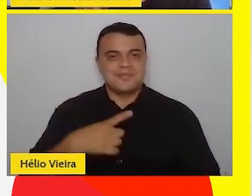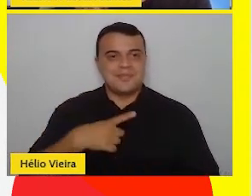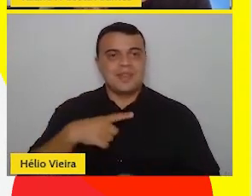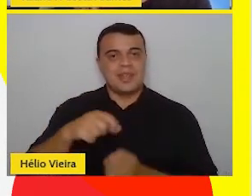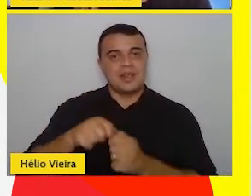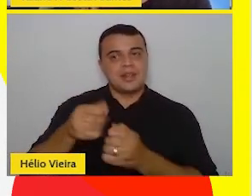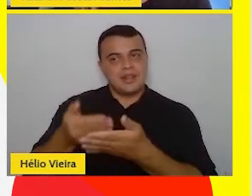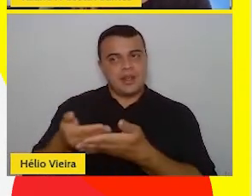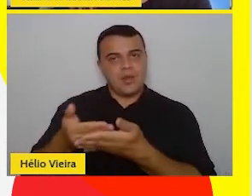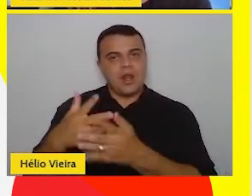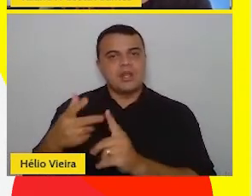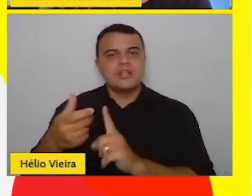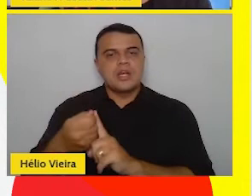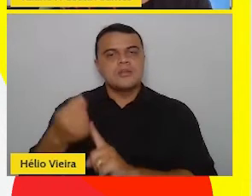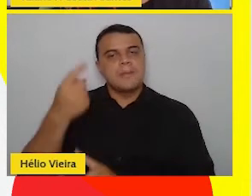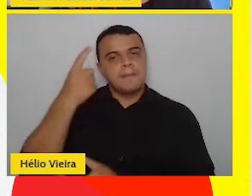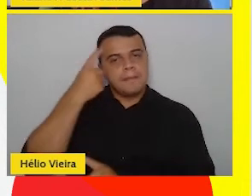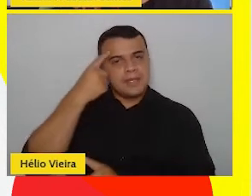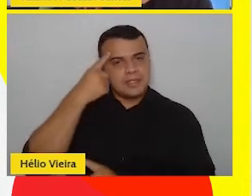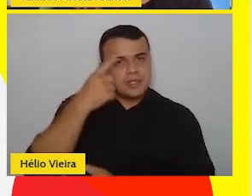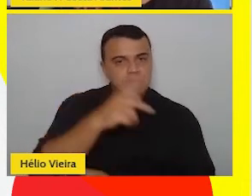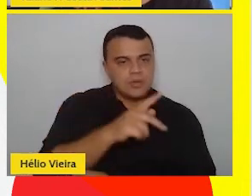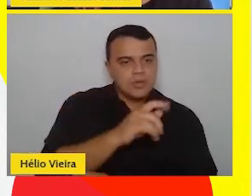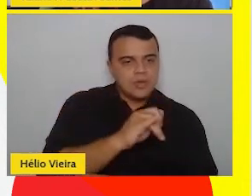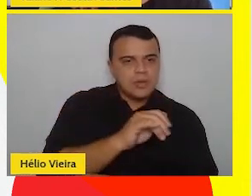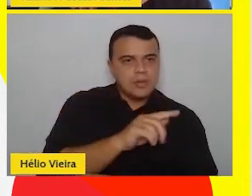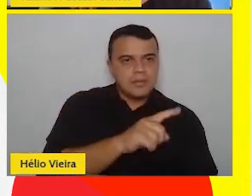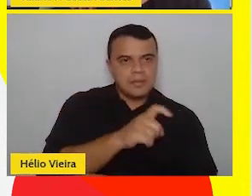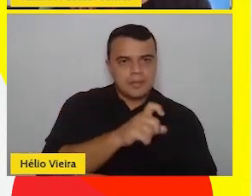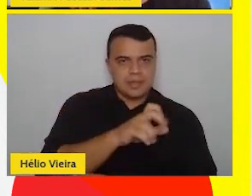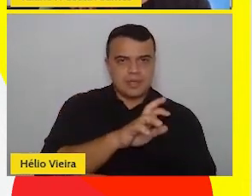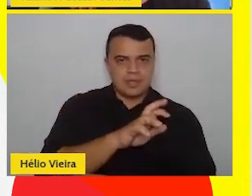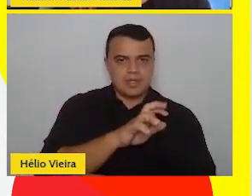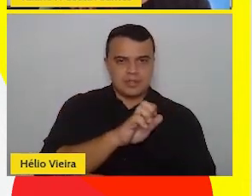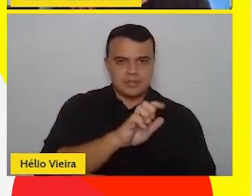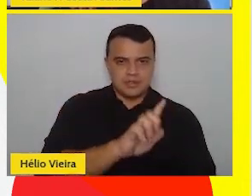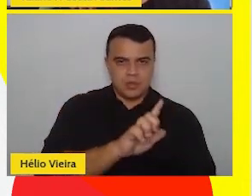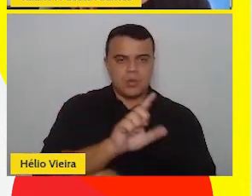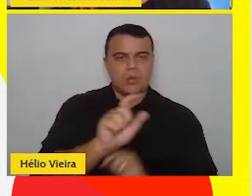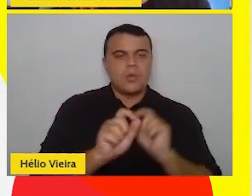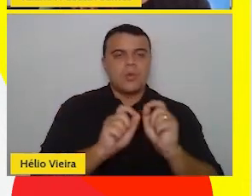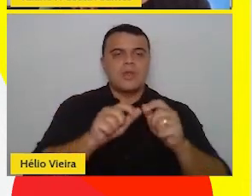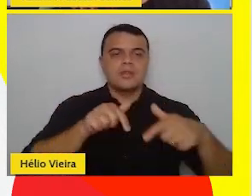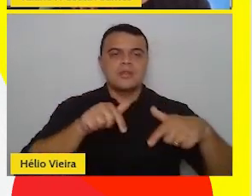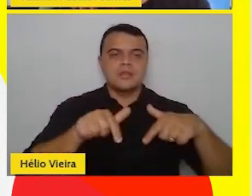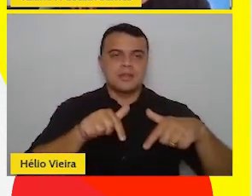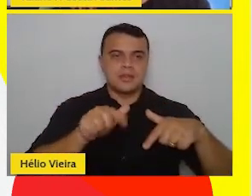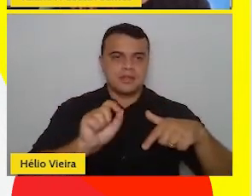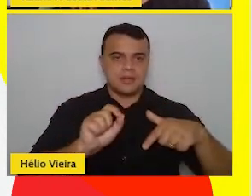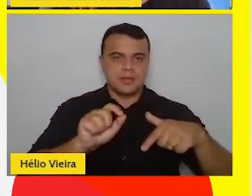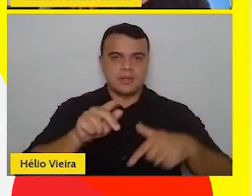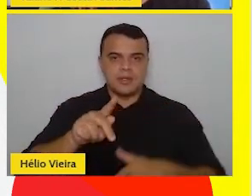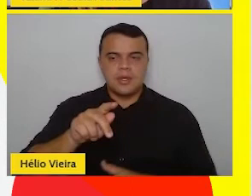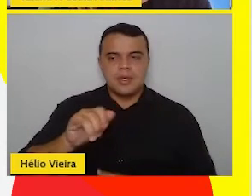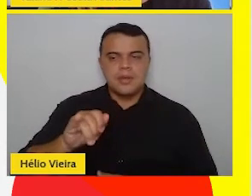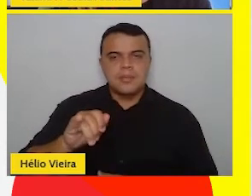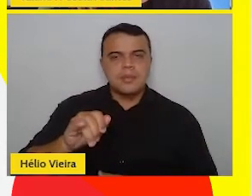artes, pensando o pixel. Trabalhar com o pixel